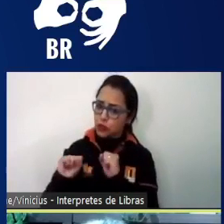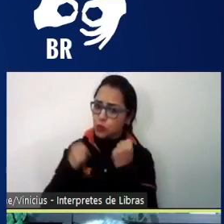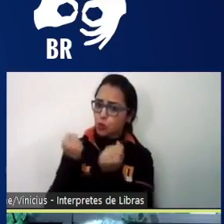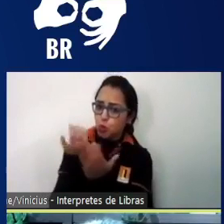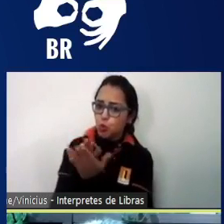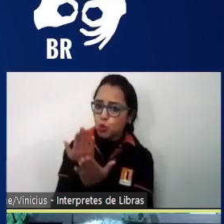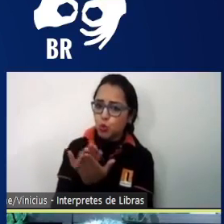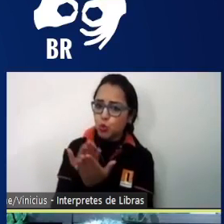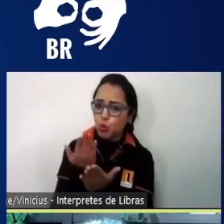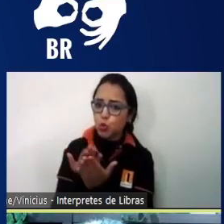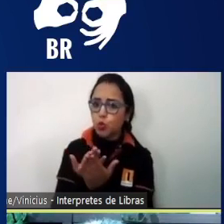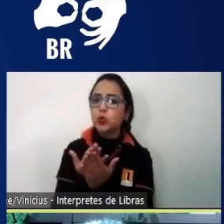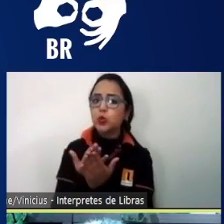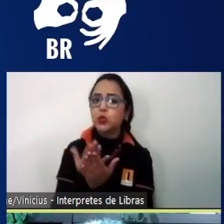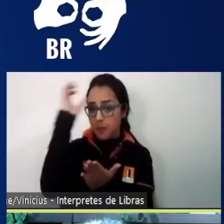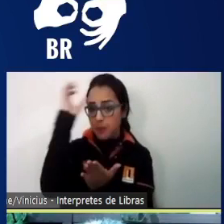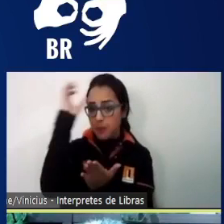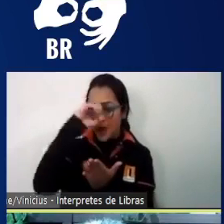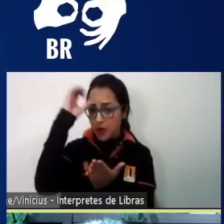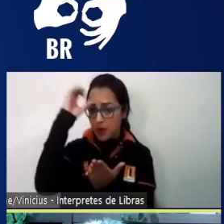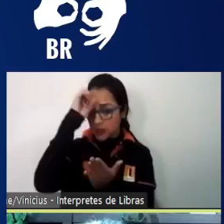estudo.